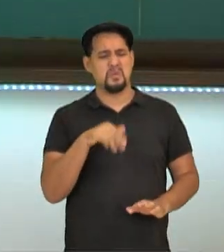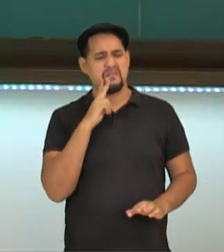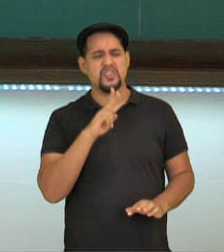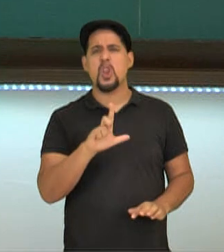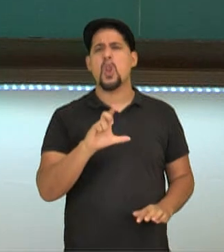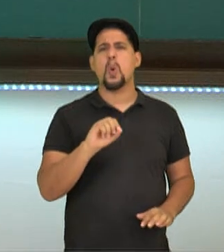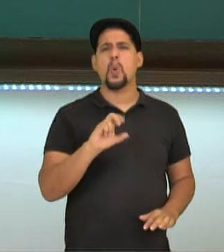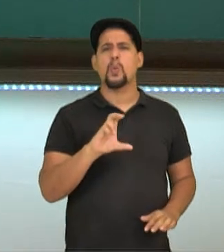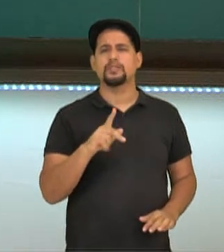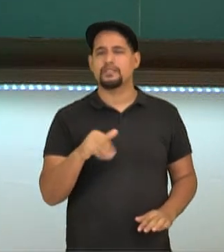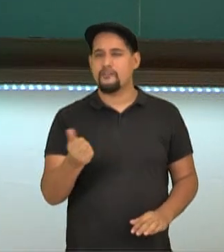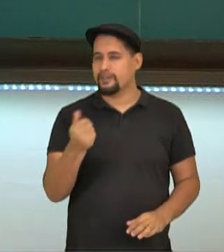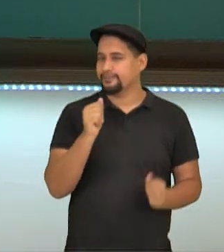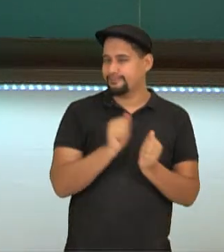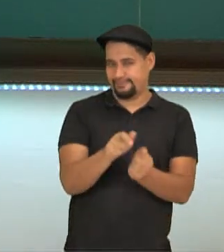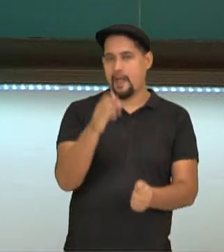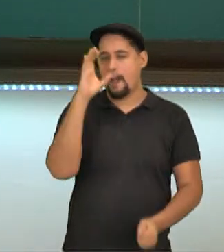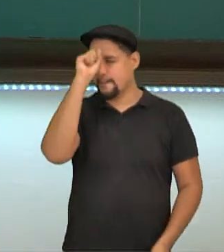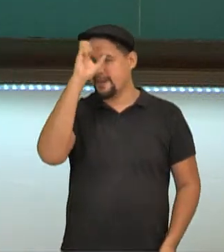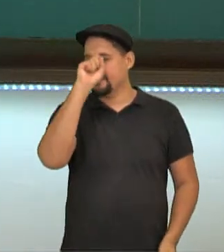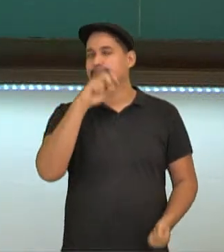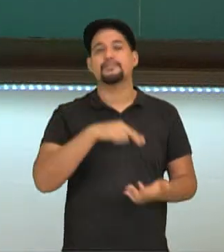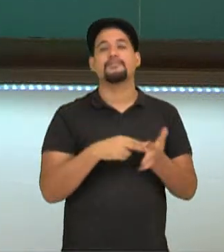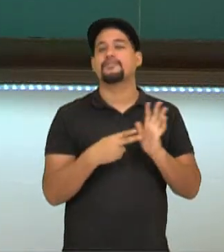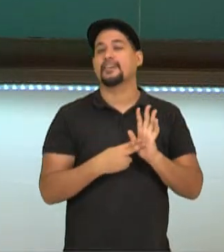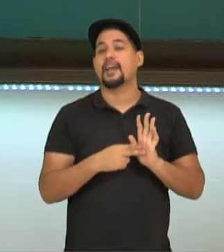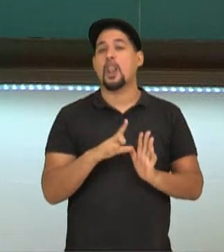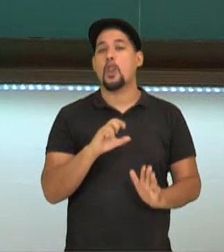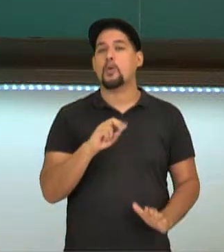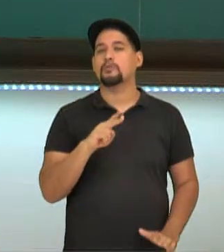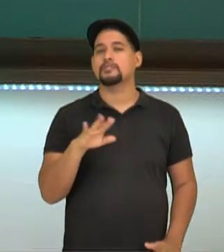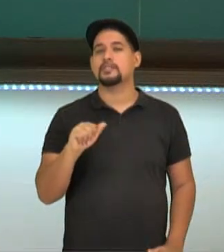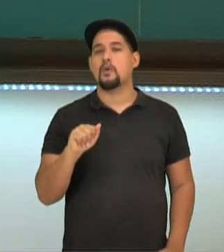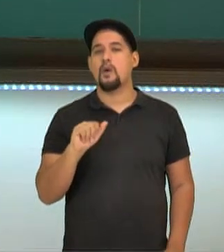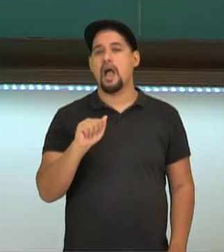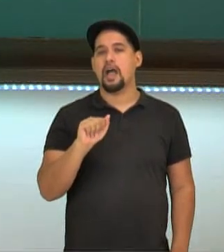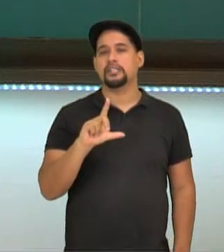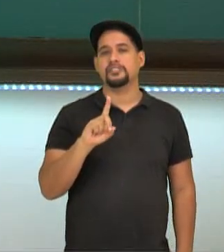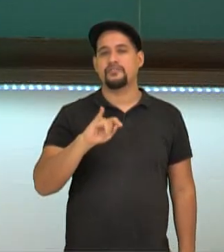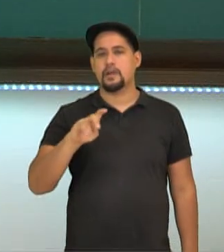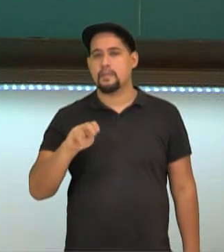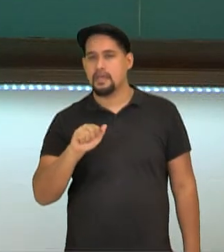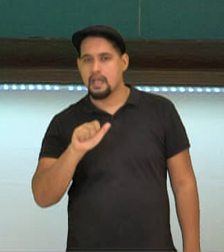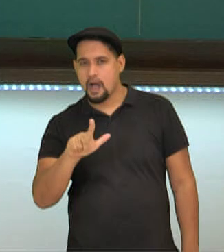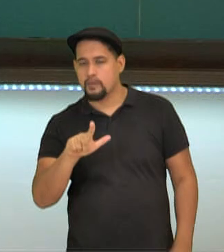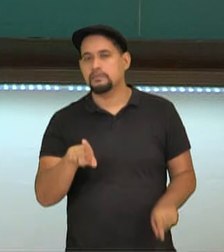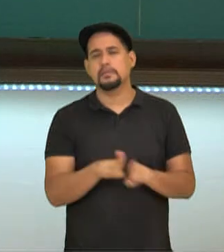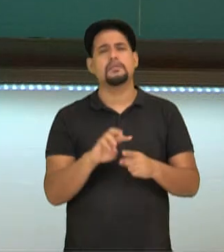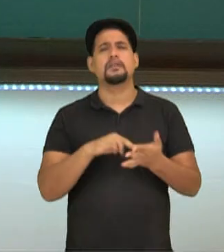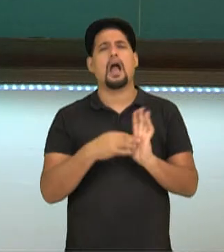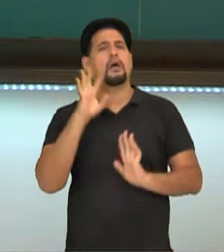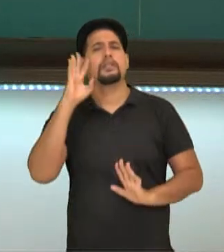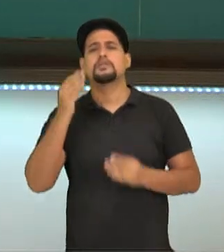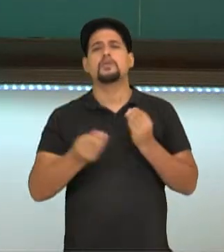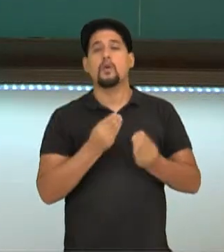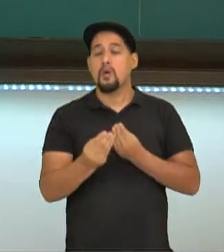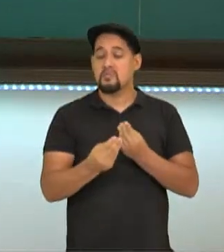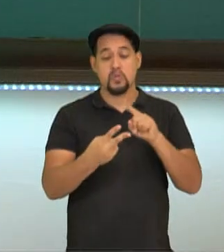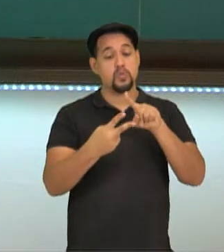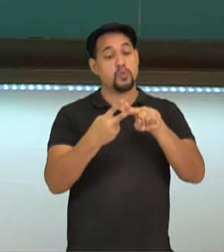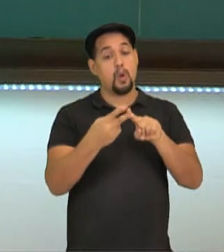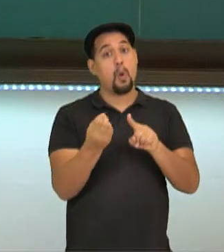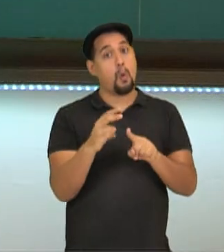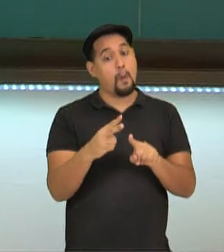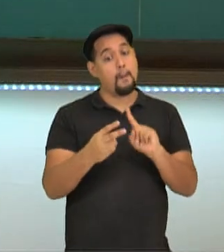Então, vem comigo que você vai saber o que é locução adverbial agora. Vai relembrar, na verdade, você já sabe, né? Ela ocorre quando duas ou mais